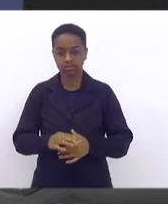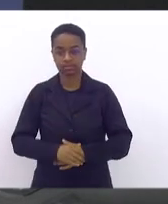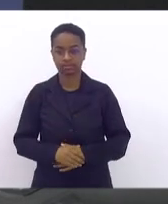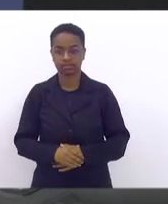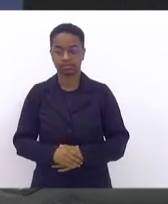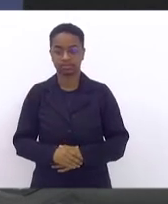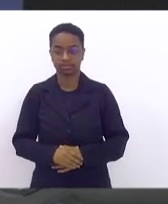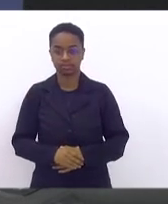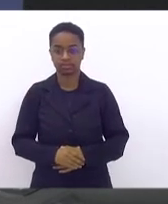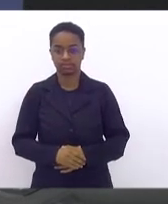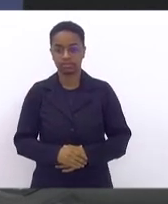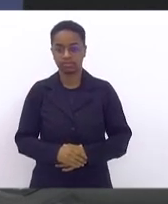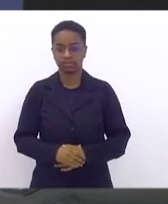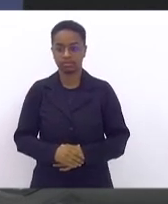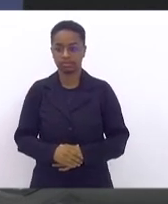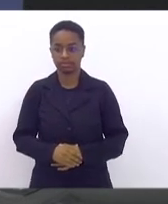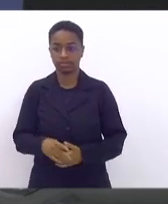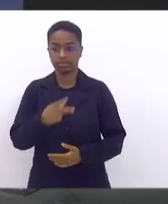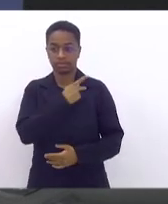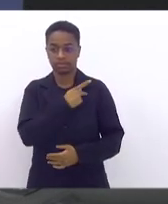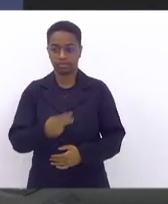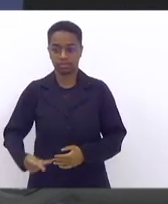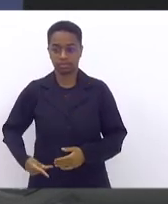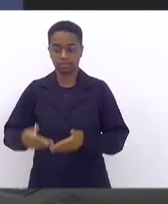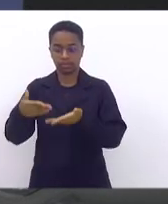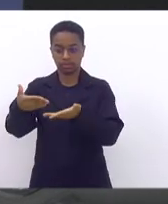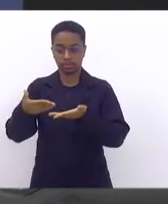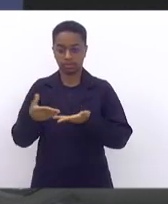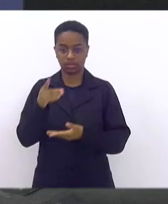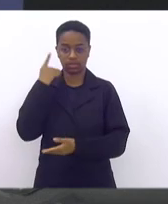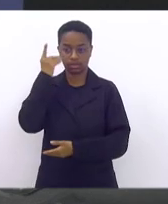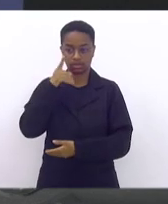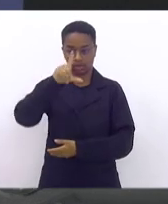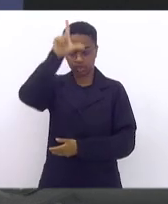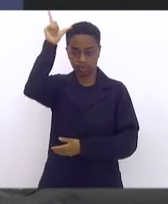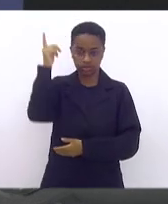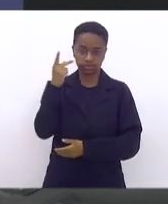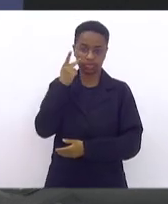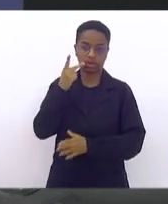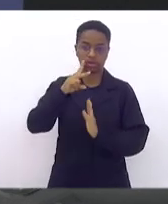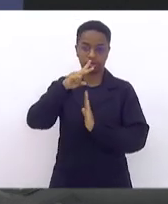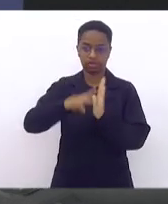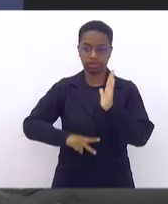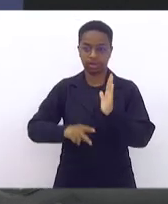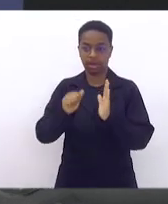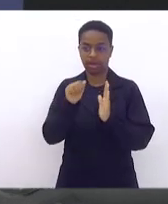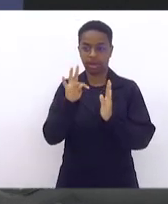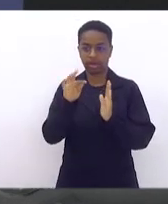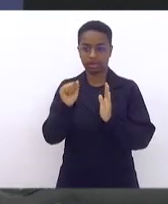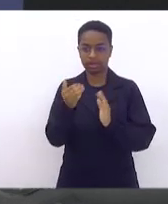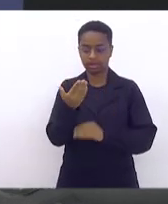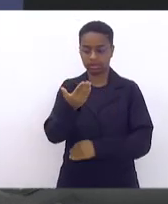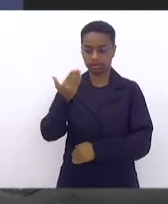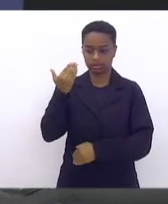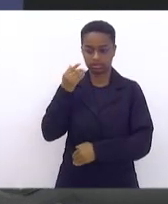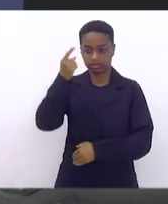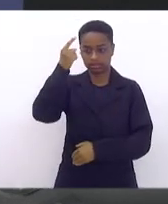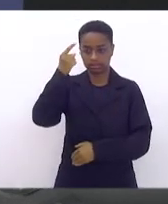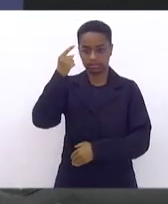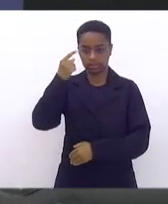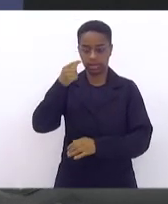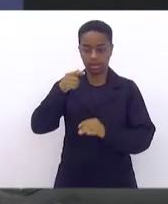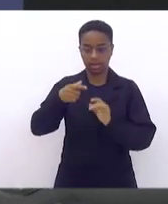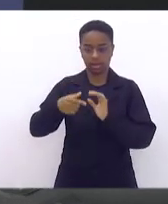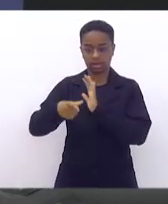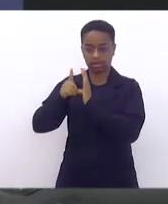culpados, mas também protege os inocentes de acusações injustas. Então, o investimento de qualidade na